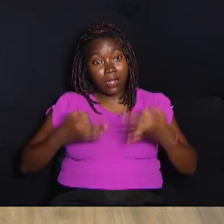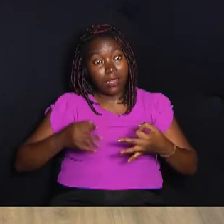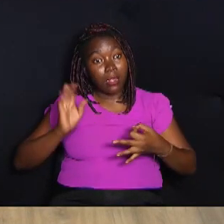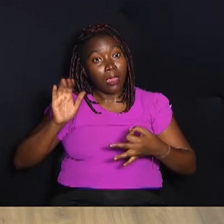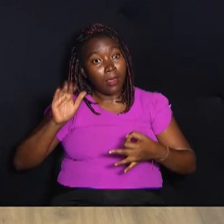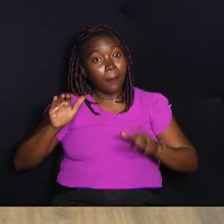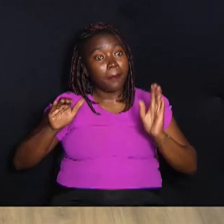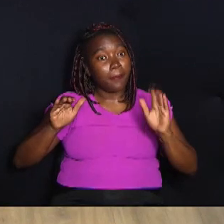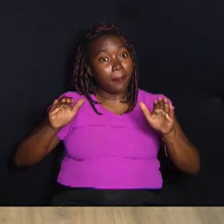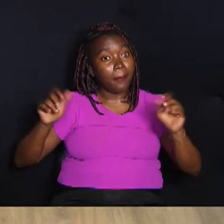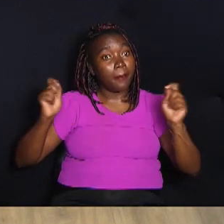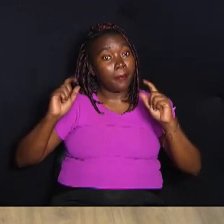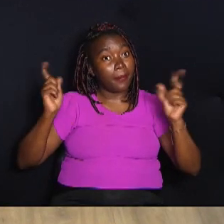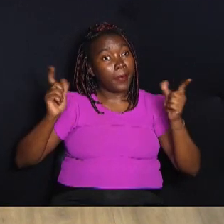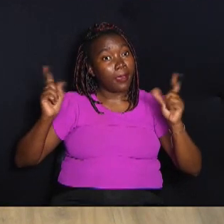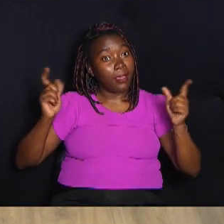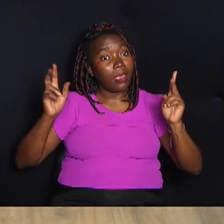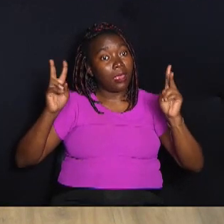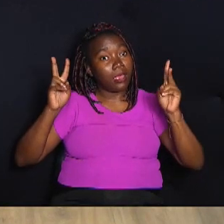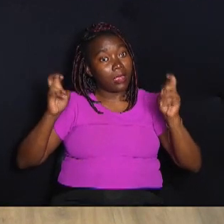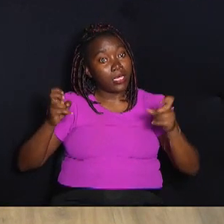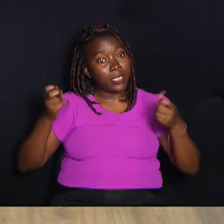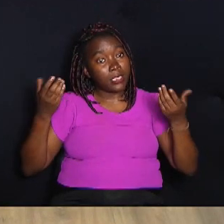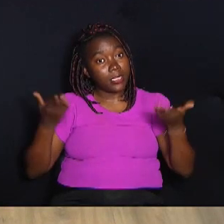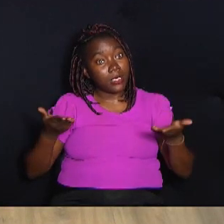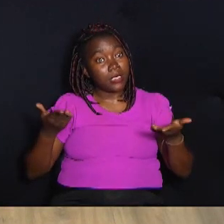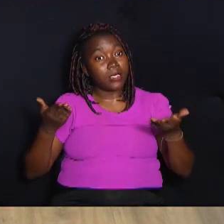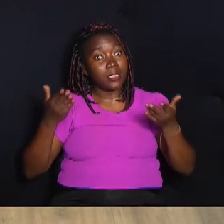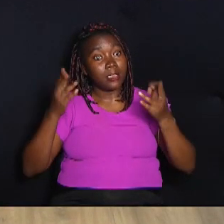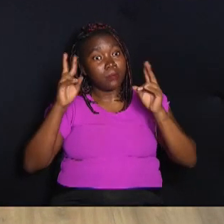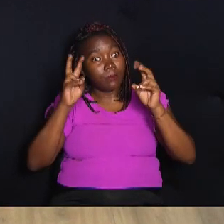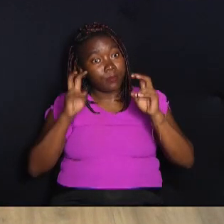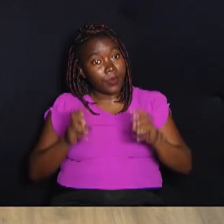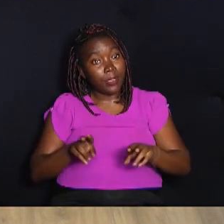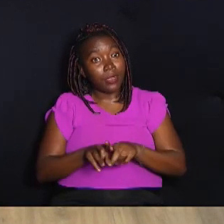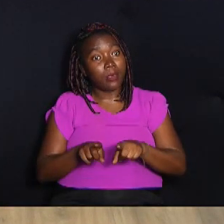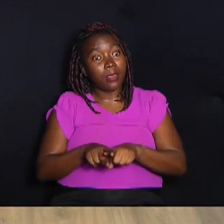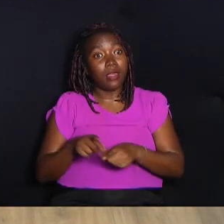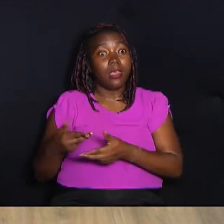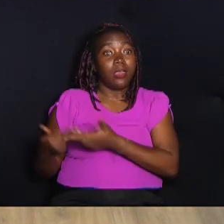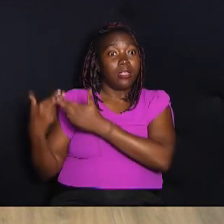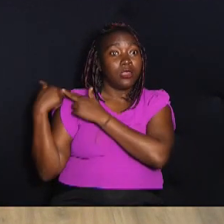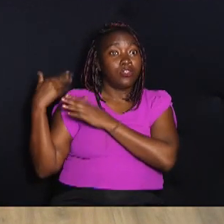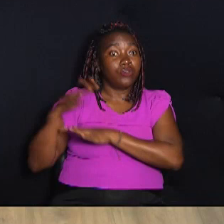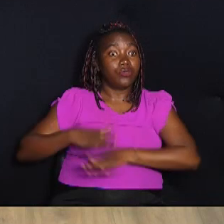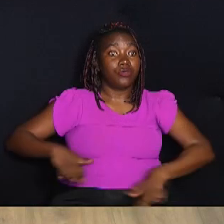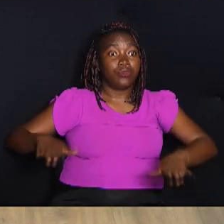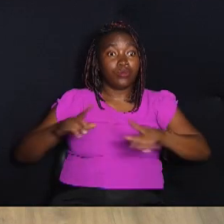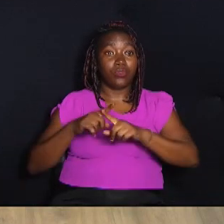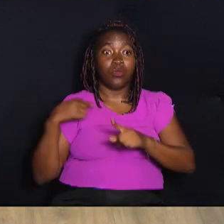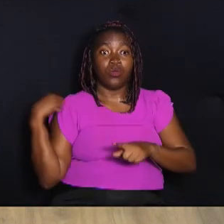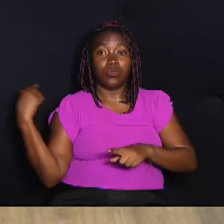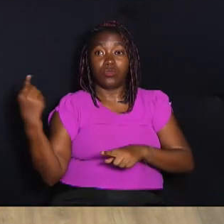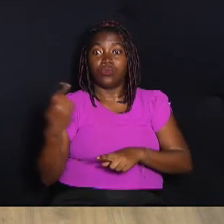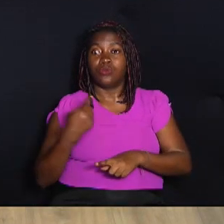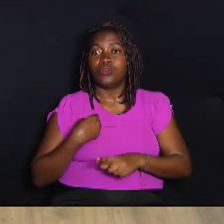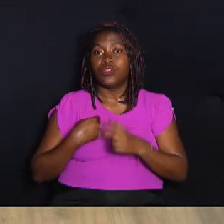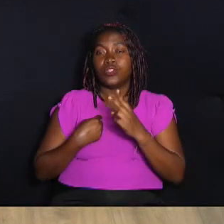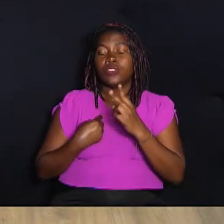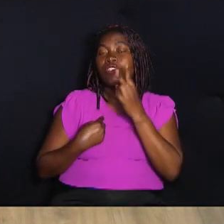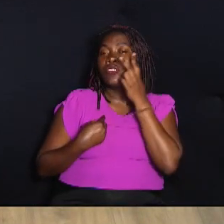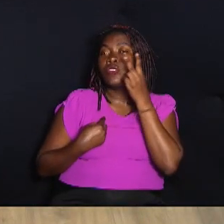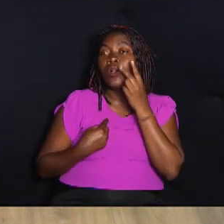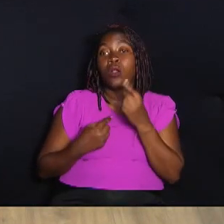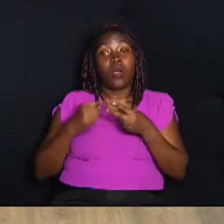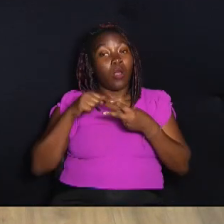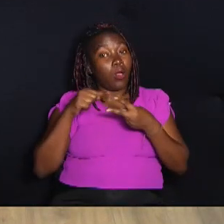atenção sobre esse tema e sobre as responsabilidades de todos que estão à volta. Cecília. Duas coisas. Uma